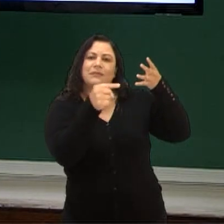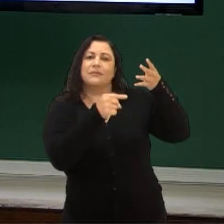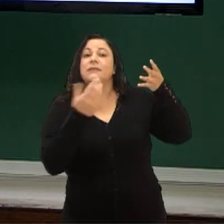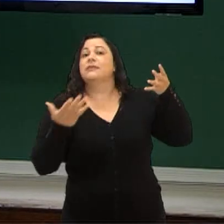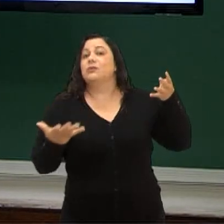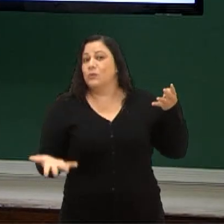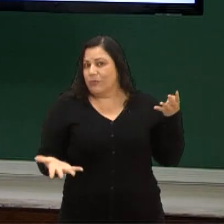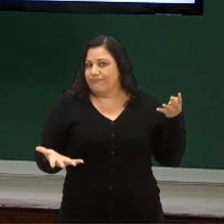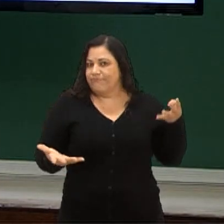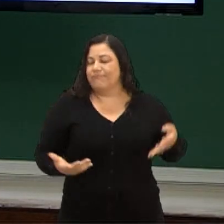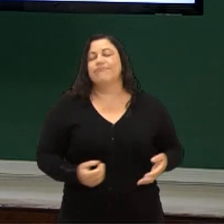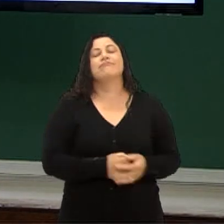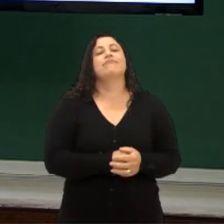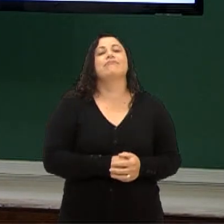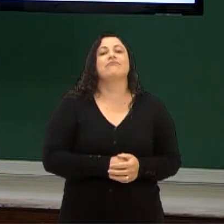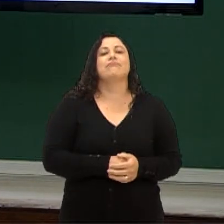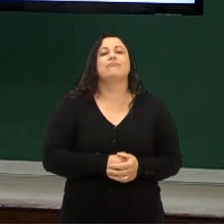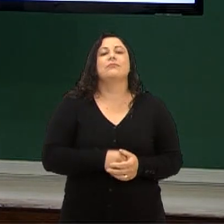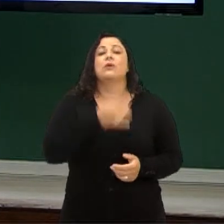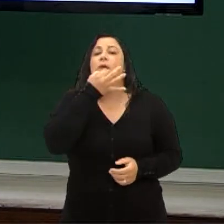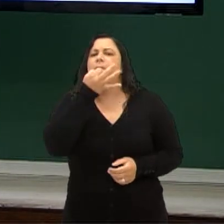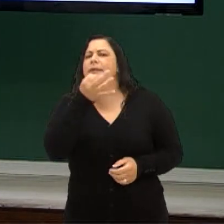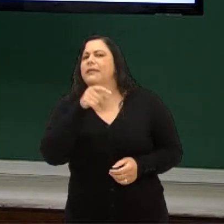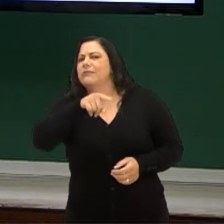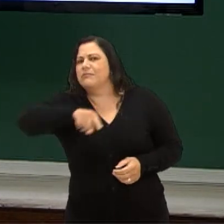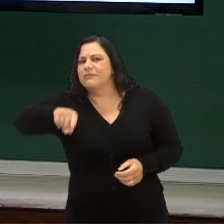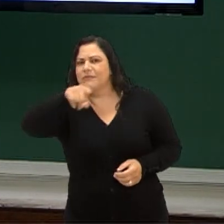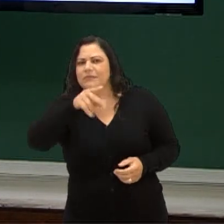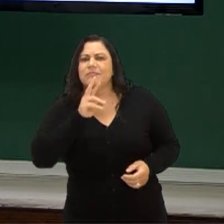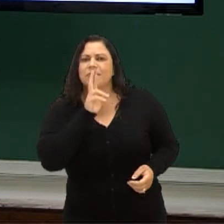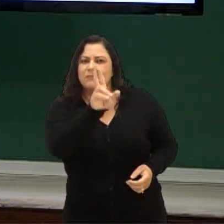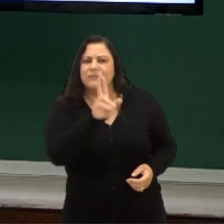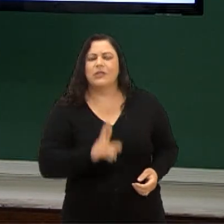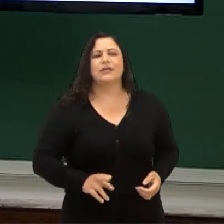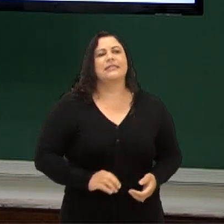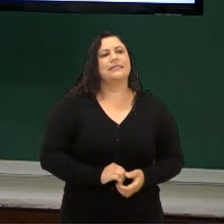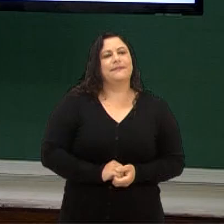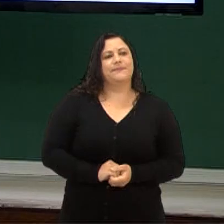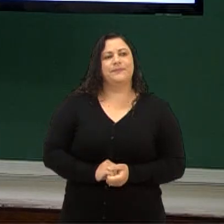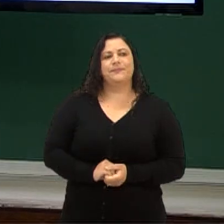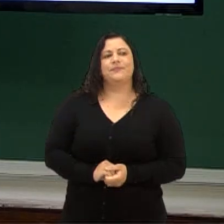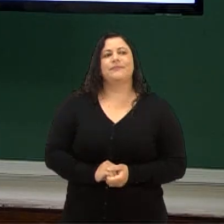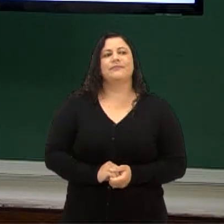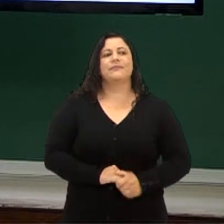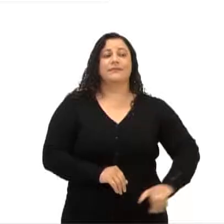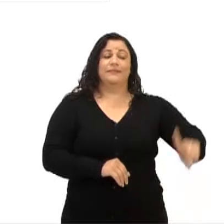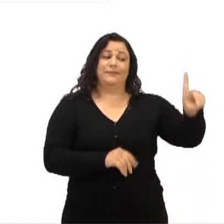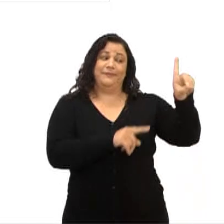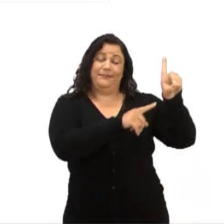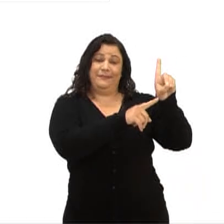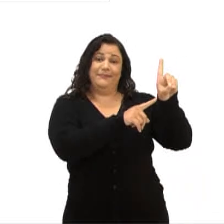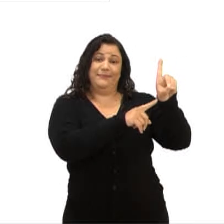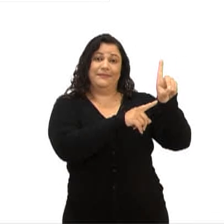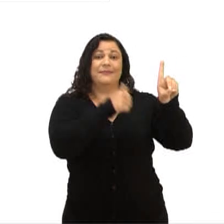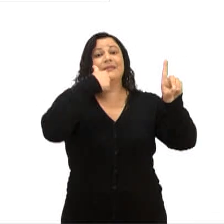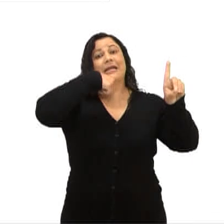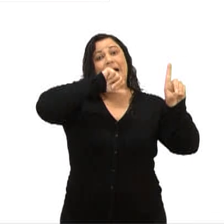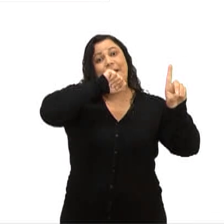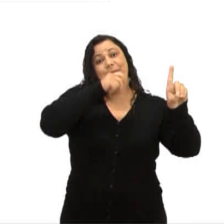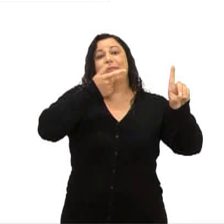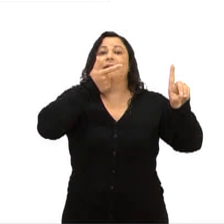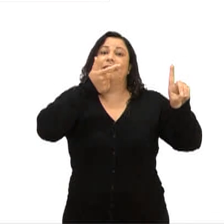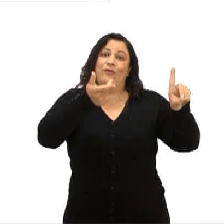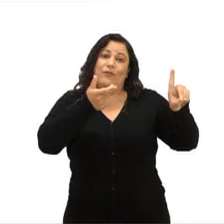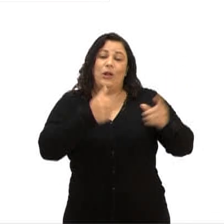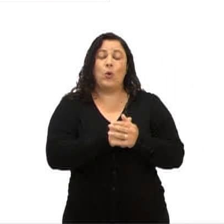Lá. O que vocês acham, meus amigos? Qual que é a resposta? Então, quando a mãe diz o quê? Pão com presunto. Por quê? Olha o efeito de humor.